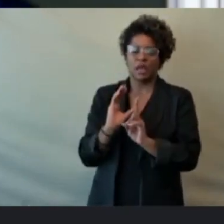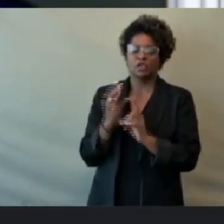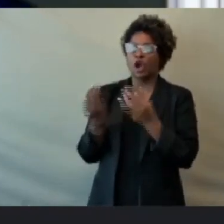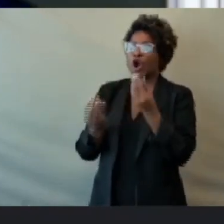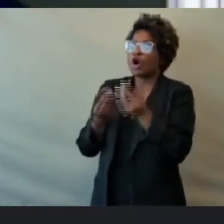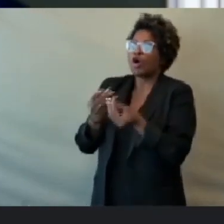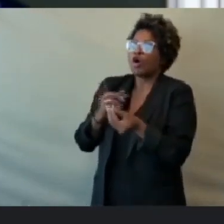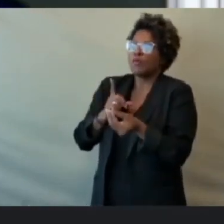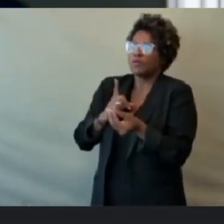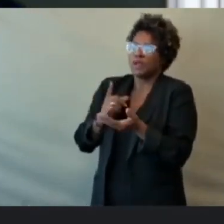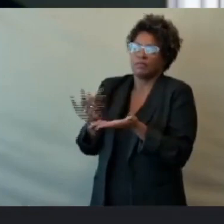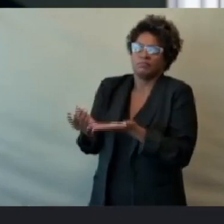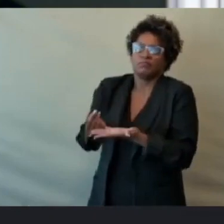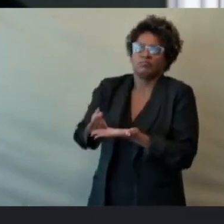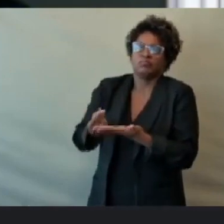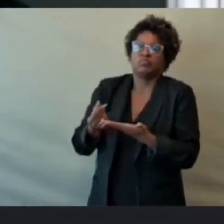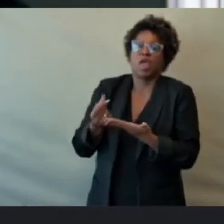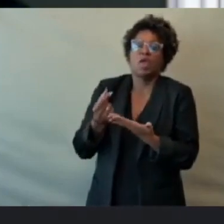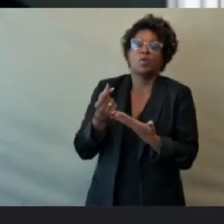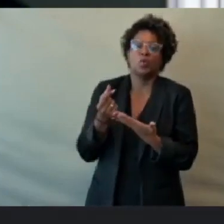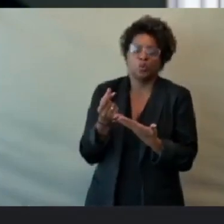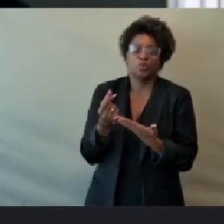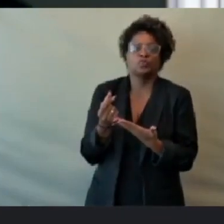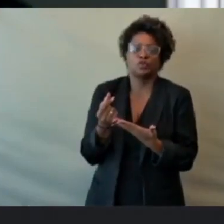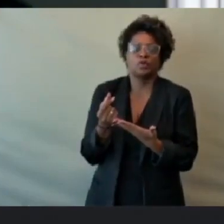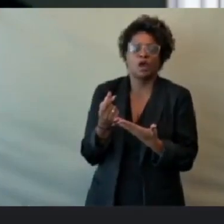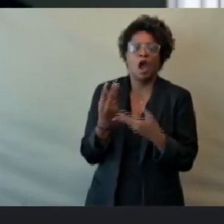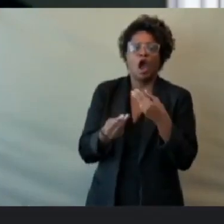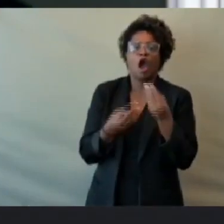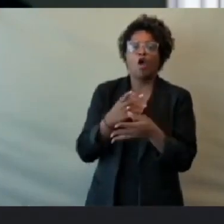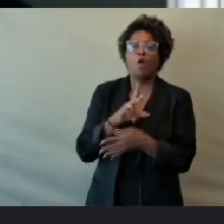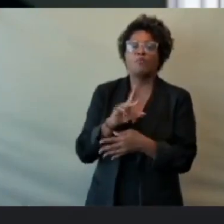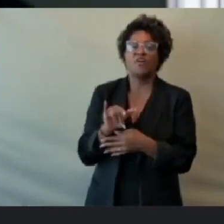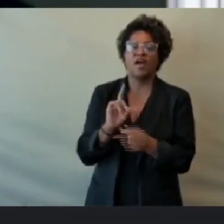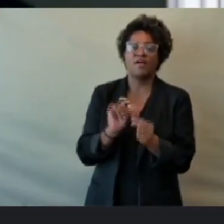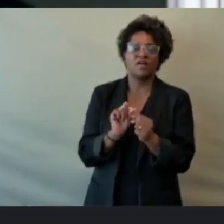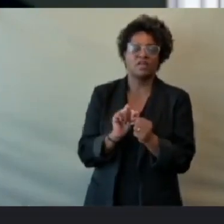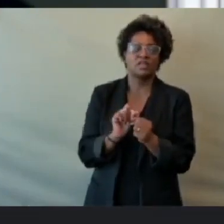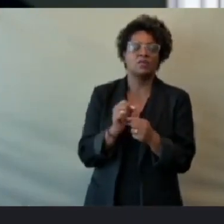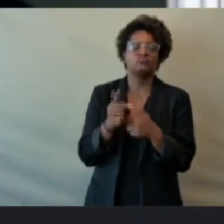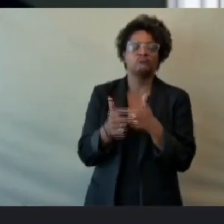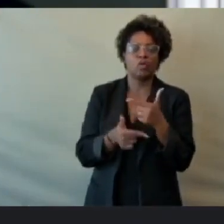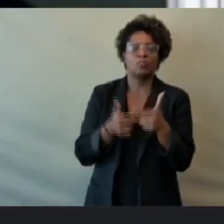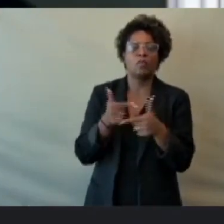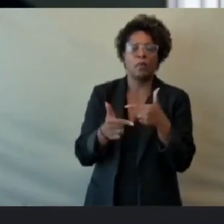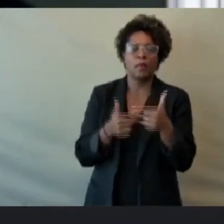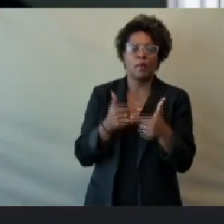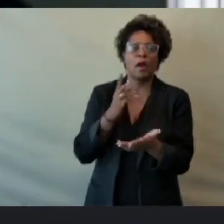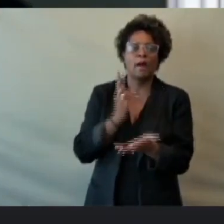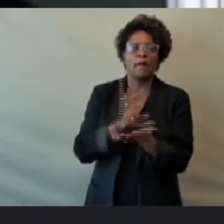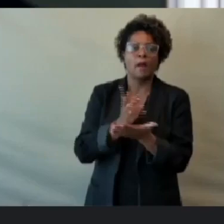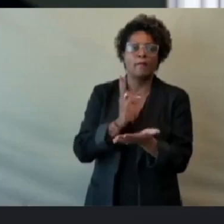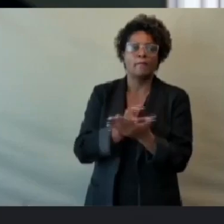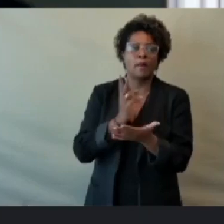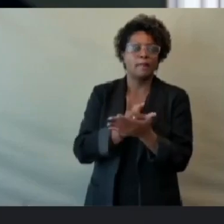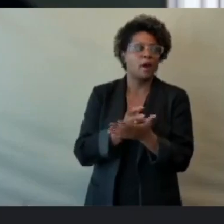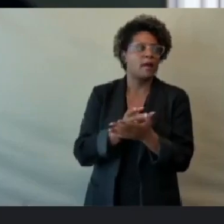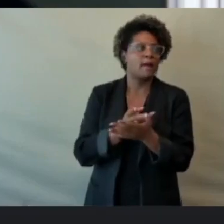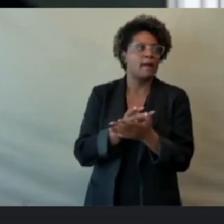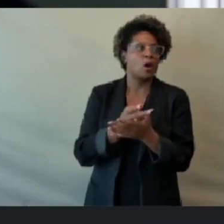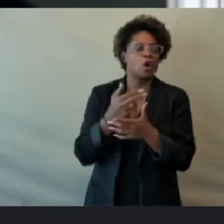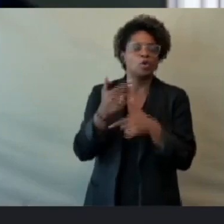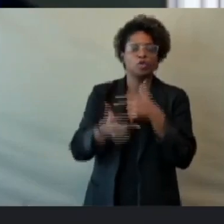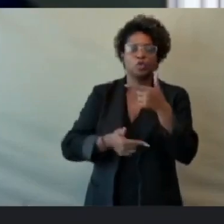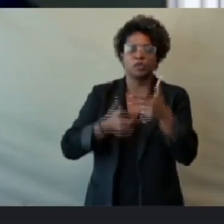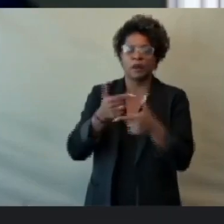vamos trabalhar, até quando vamos nos manter no mercado de trabalho. Precisamos pensar as